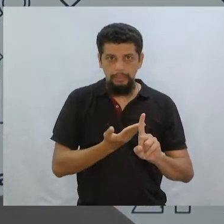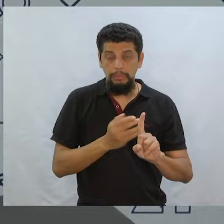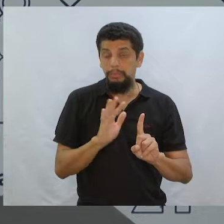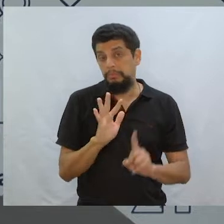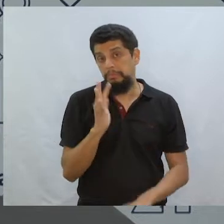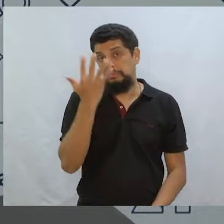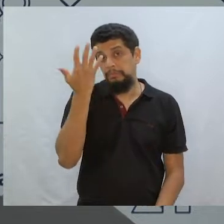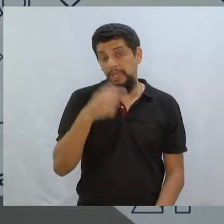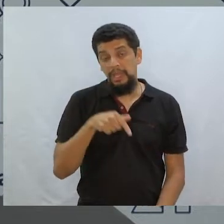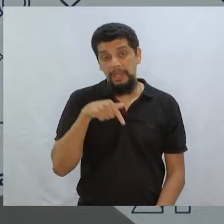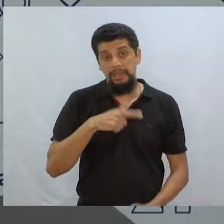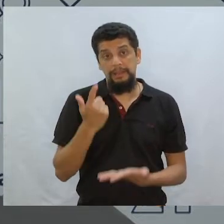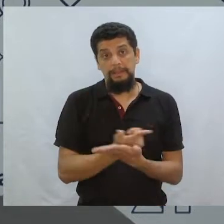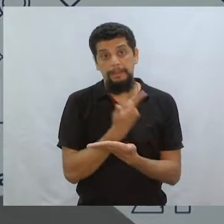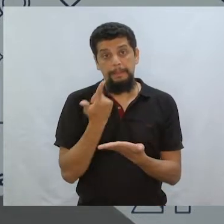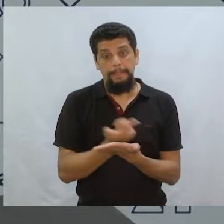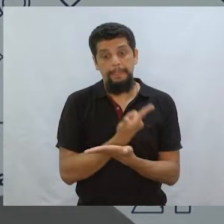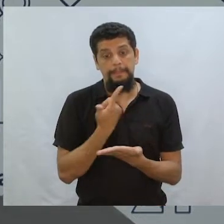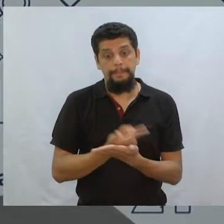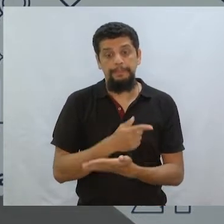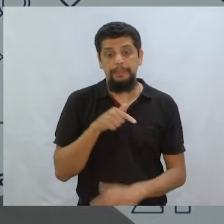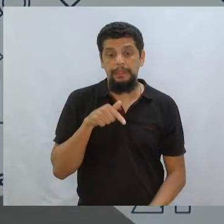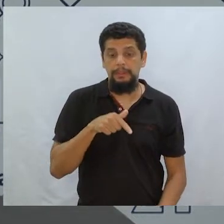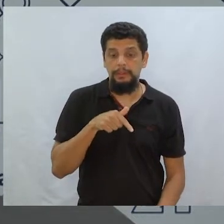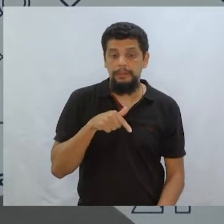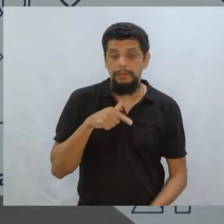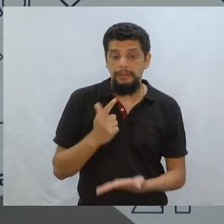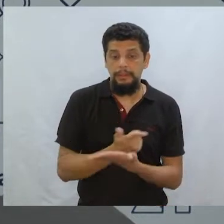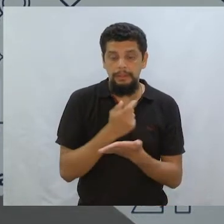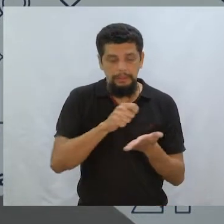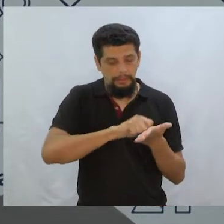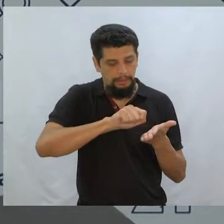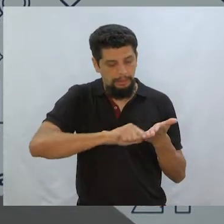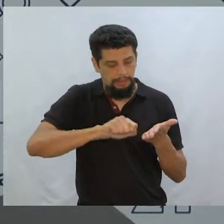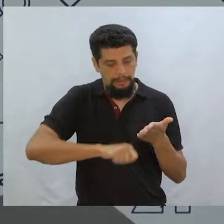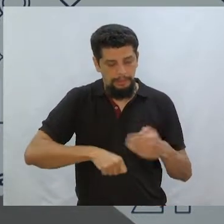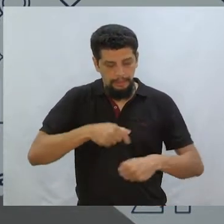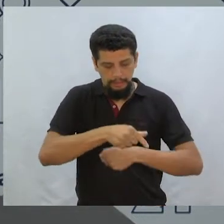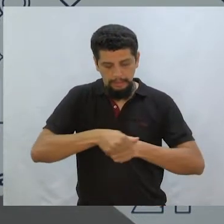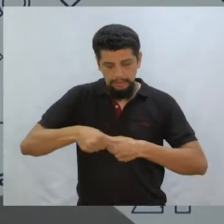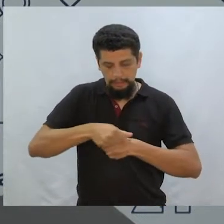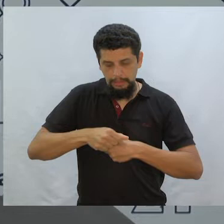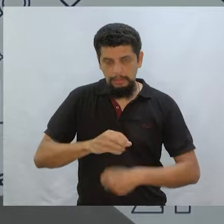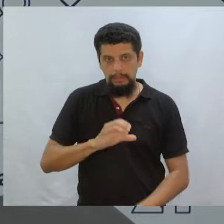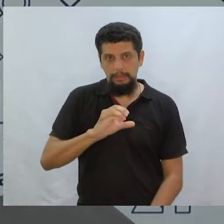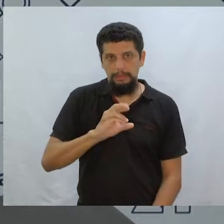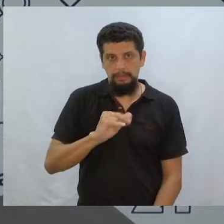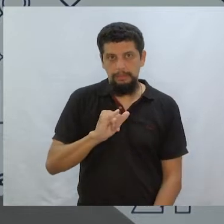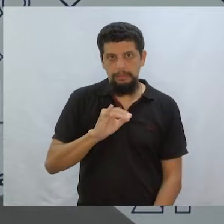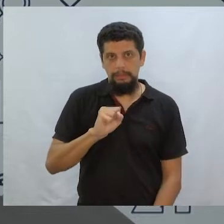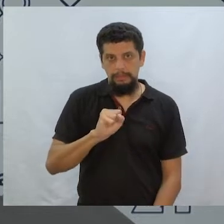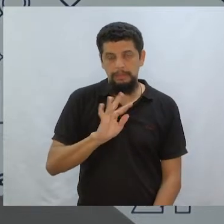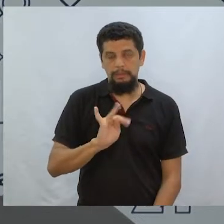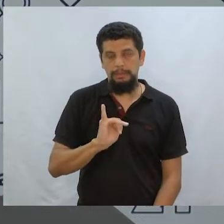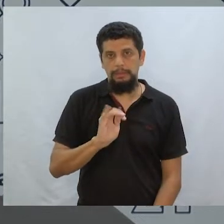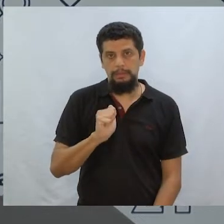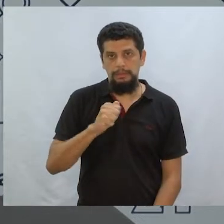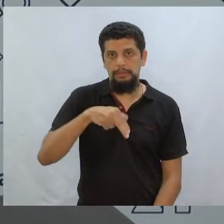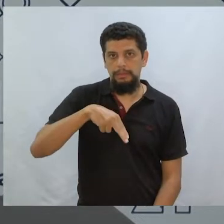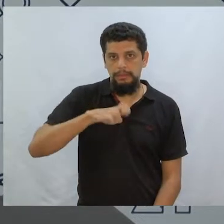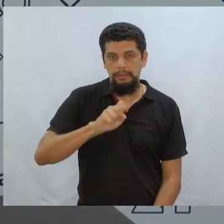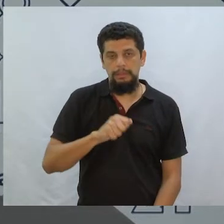acontecimento este livro aqui ele foi escrito pela Cristian gribel Claro mas ele foi